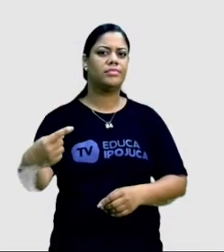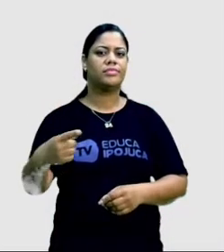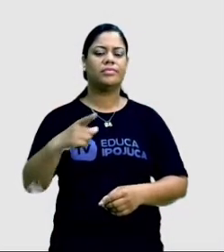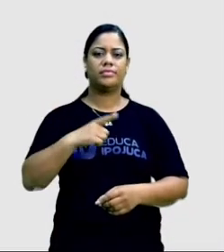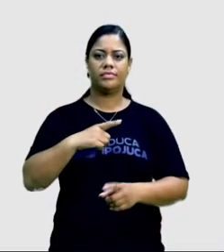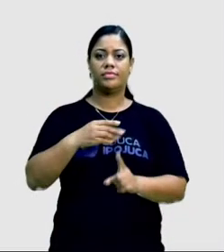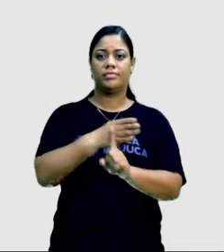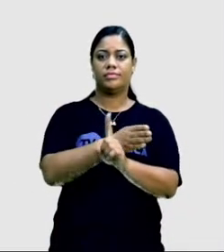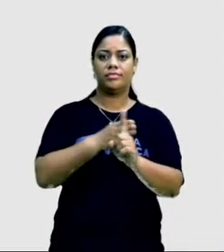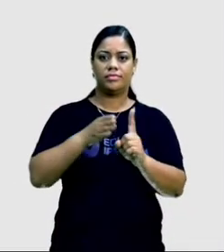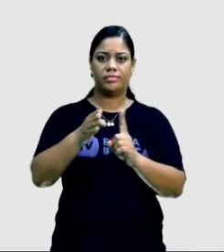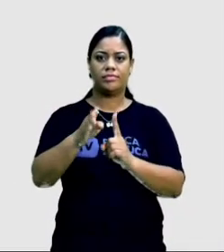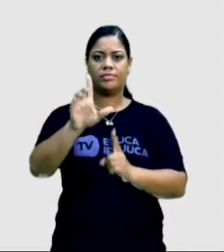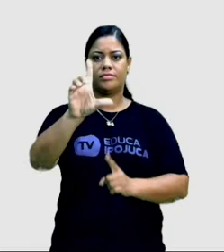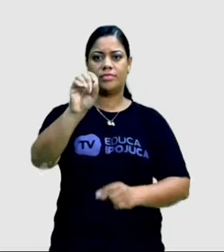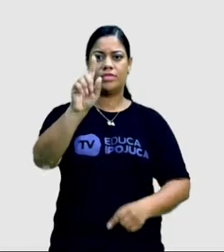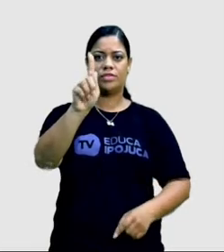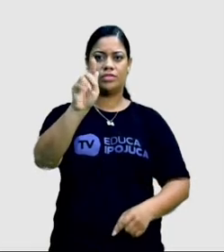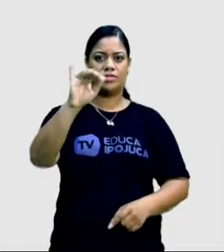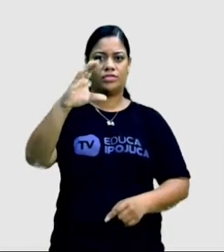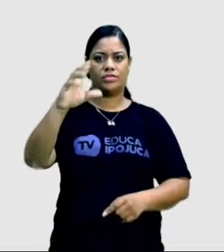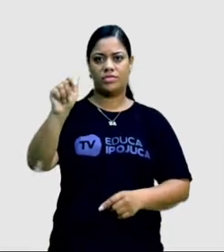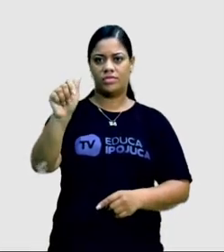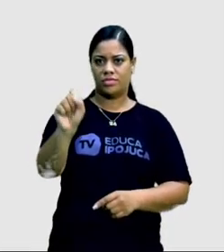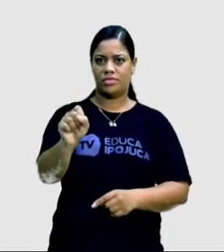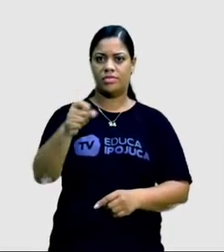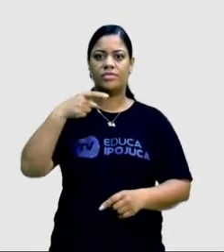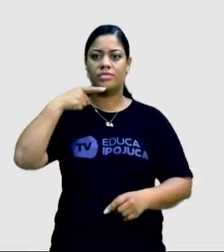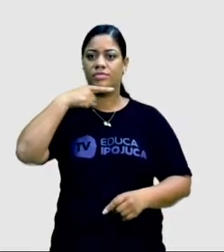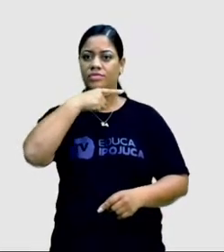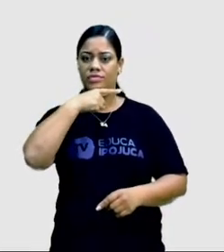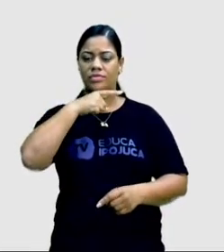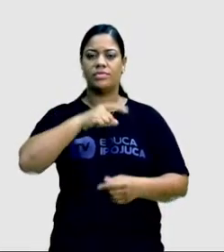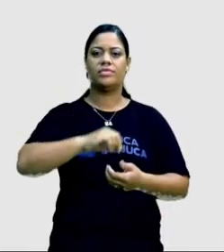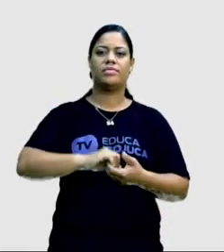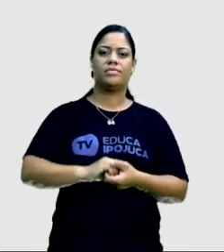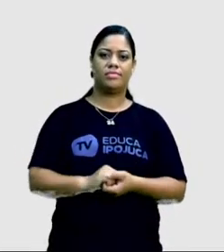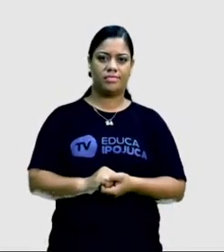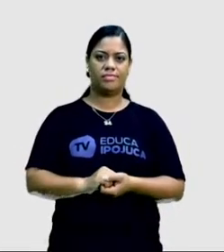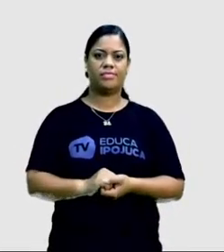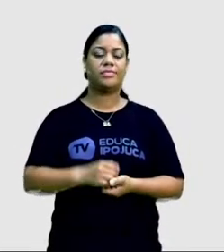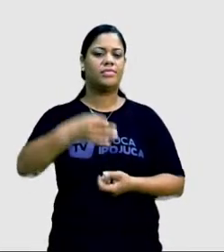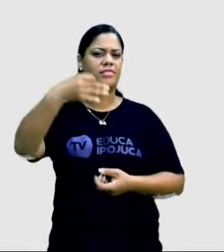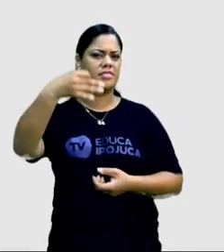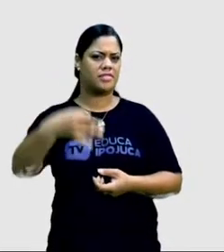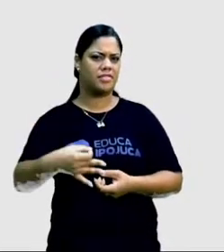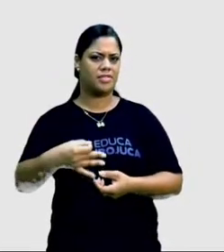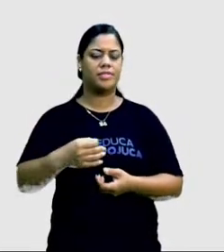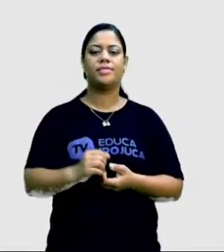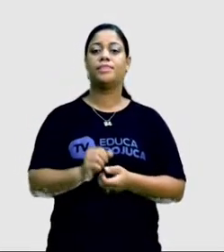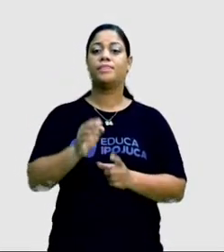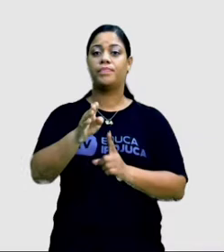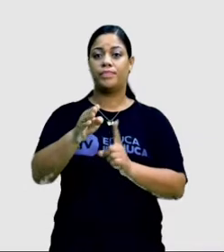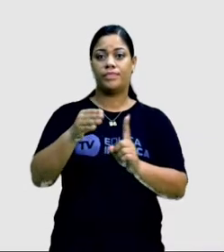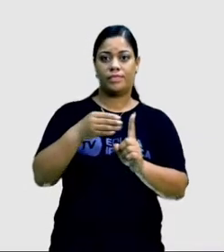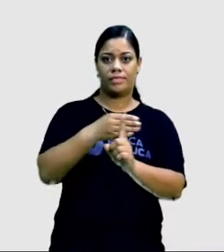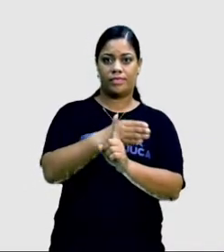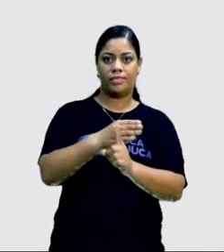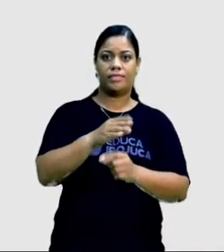as modalizações lógicas, que são aquelas que expressam possibilidade e certeza.